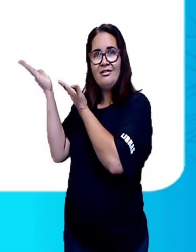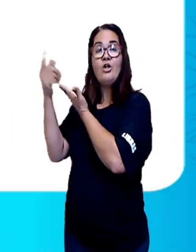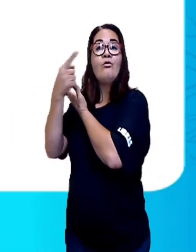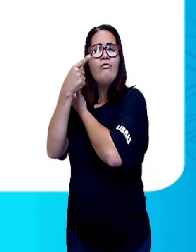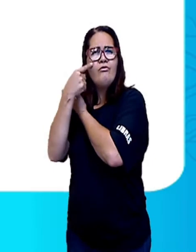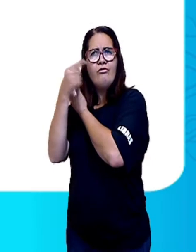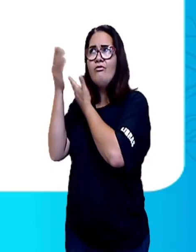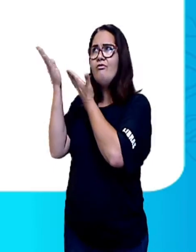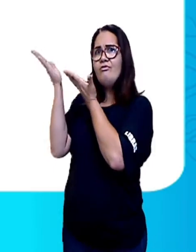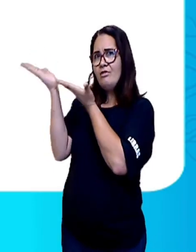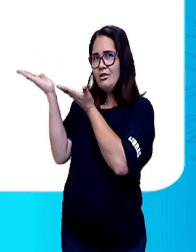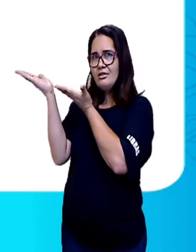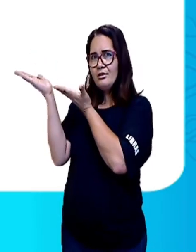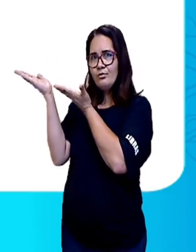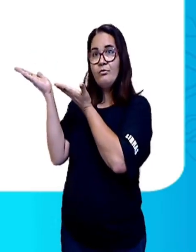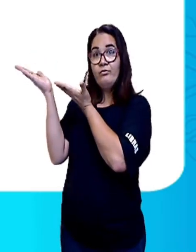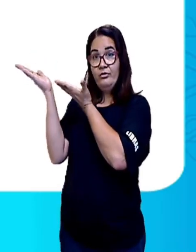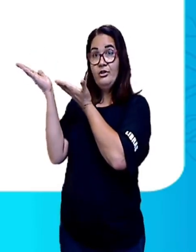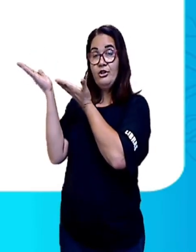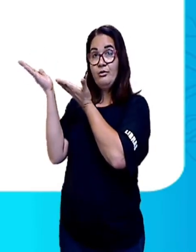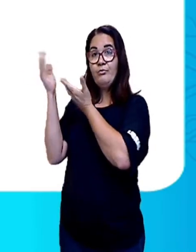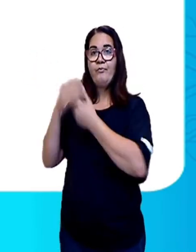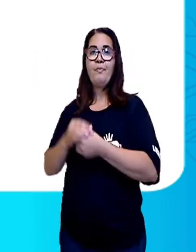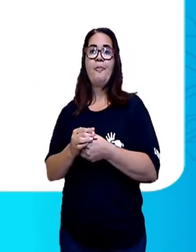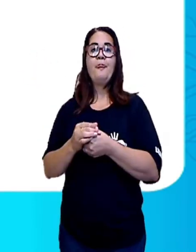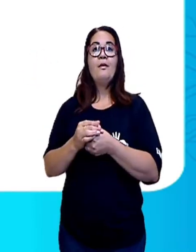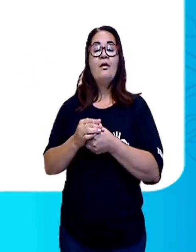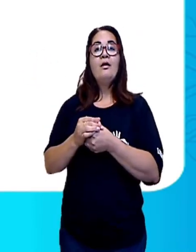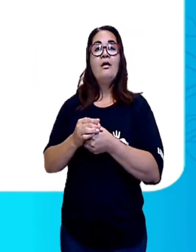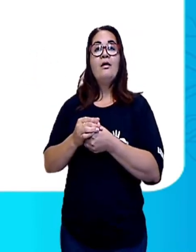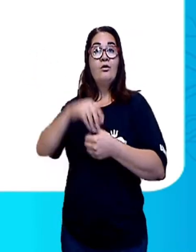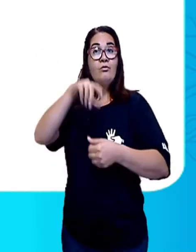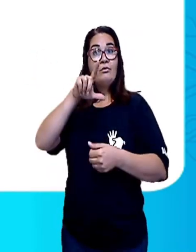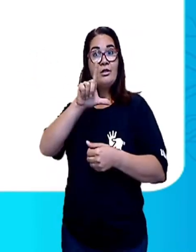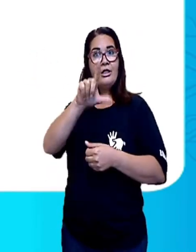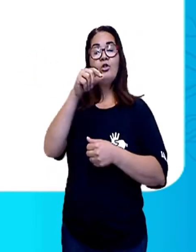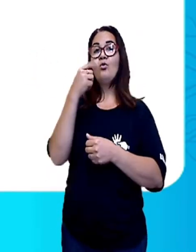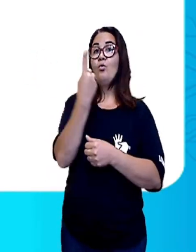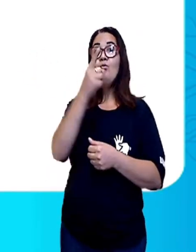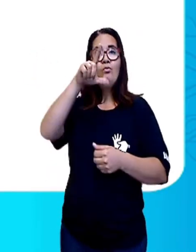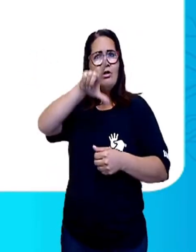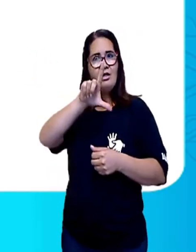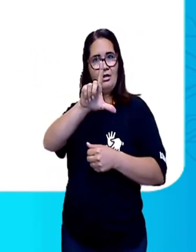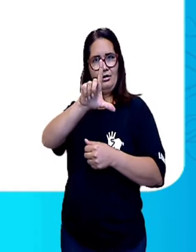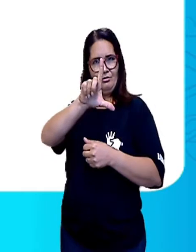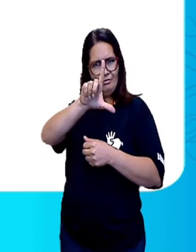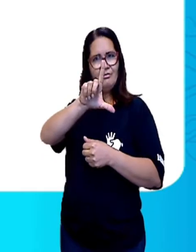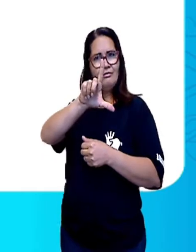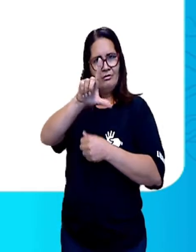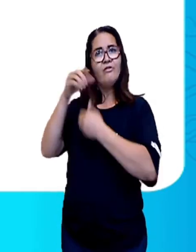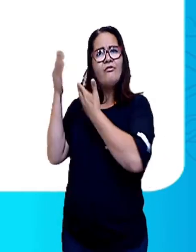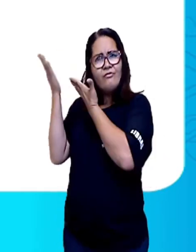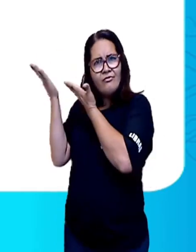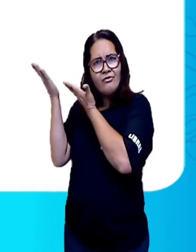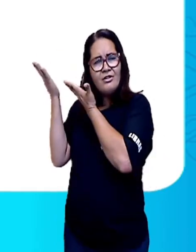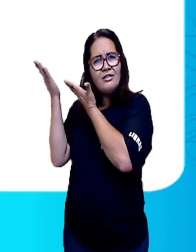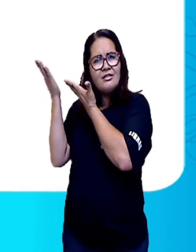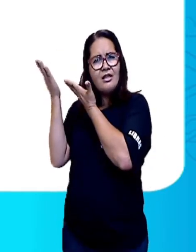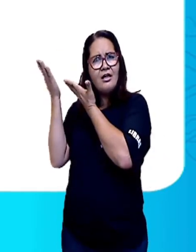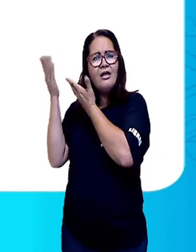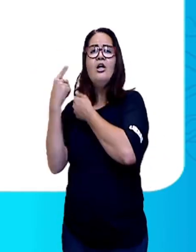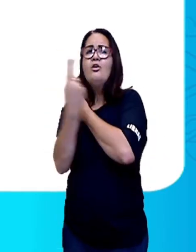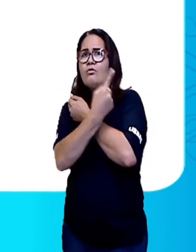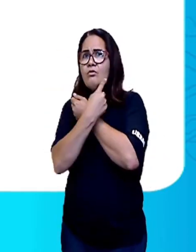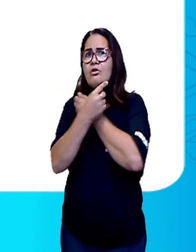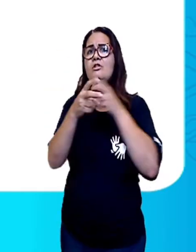tenho aqui o litro. Outra percepção que nós podemos tirar aqui desses elementos, dessa